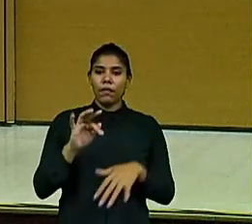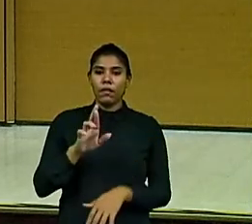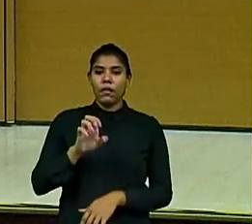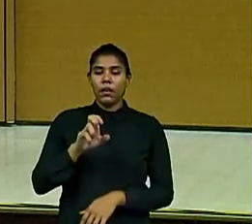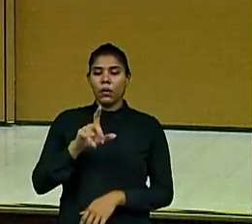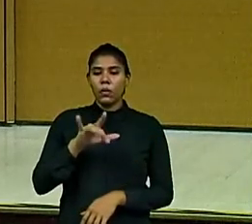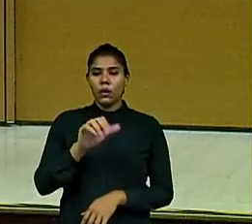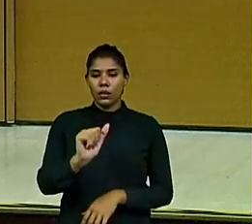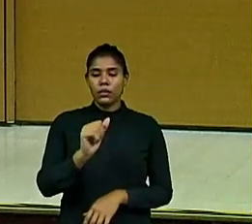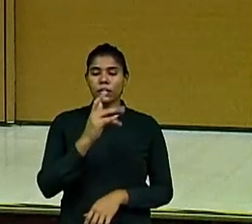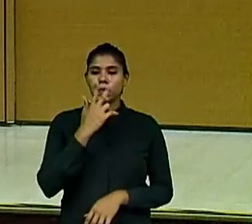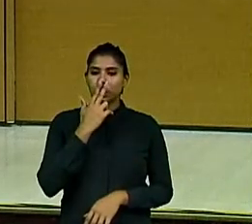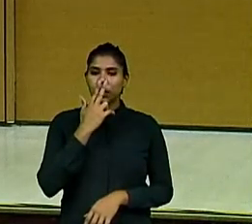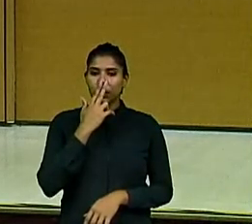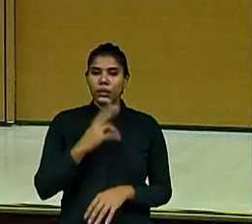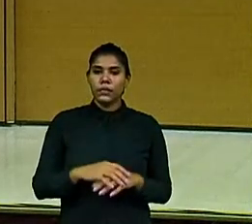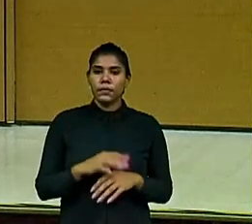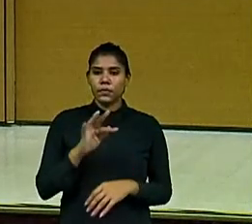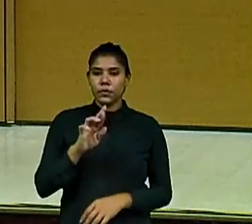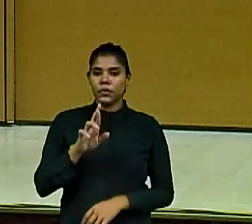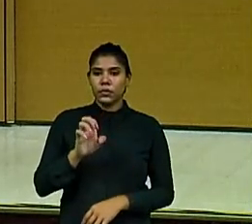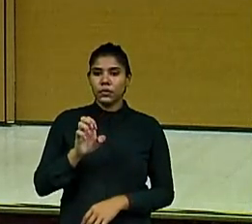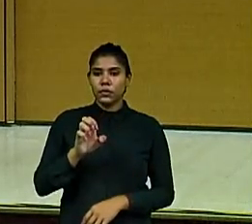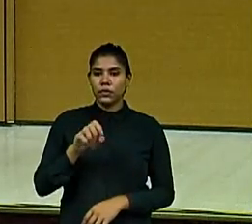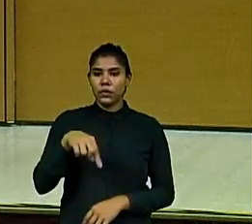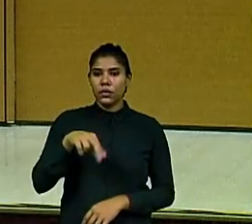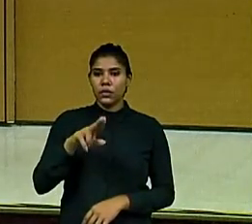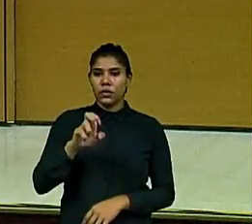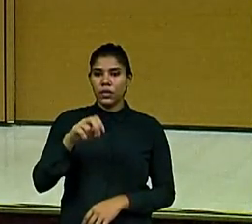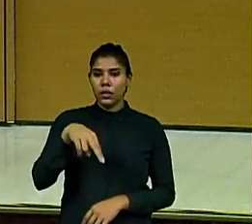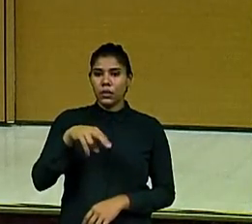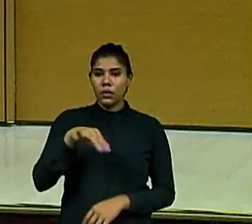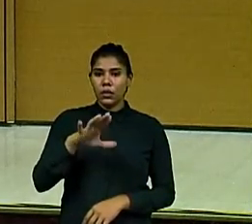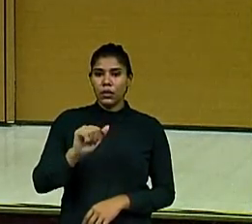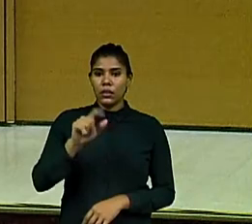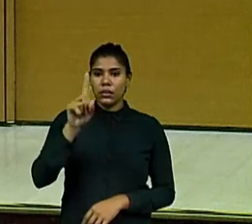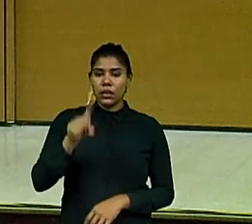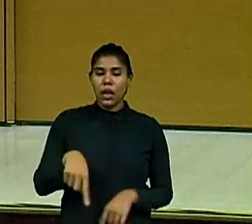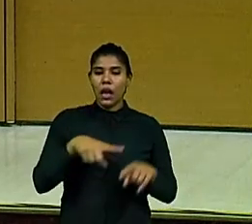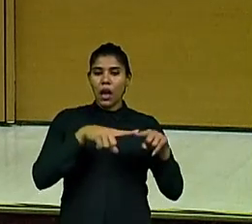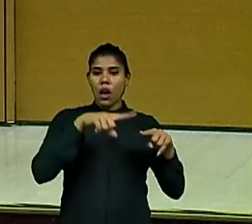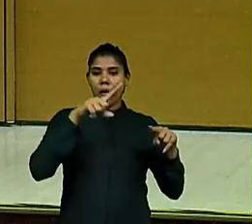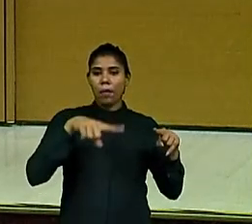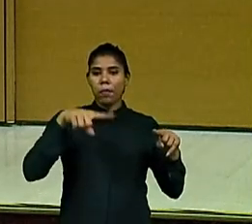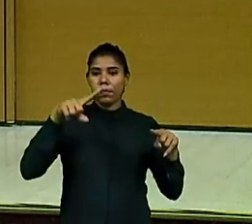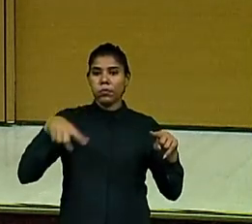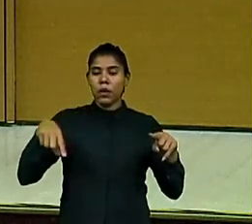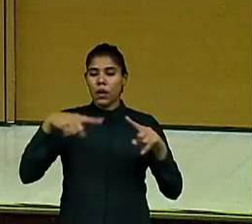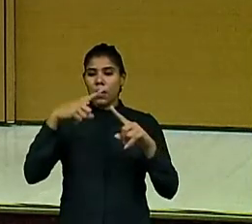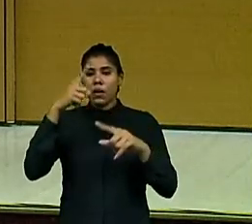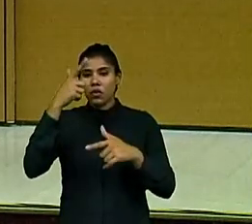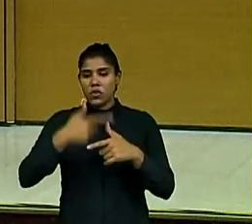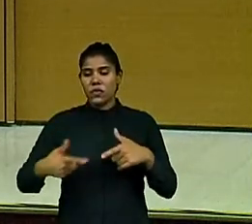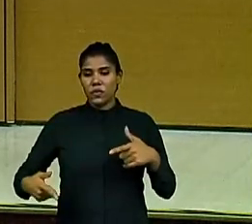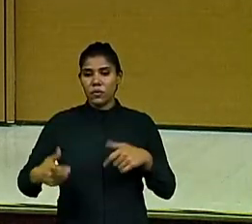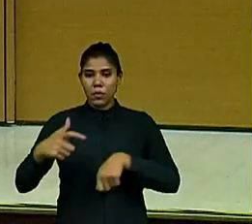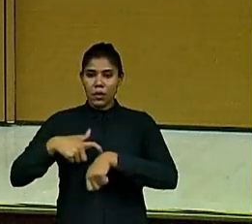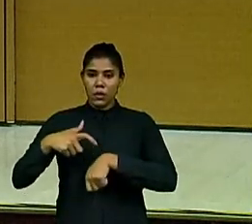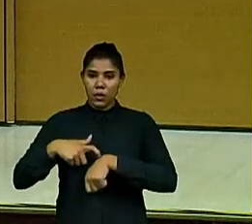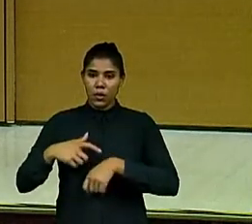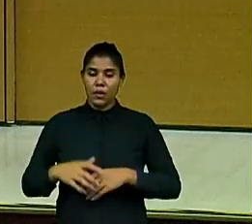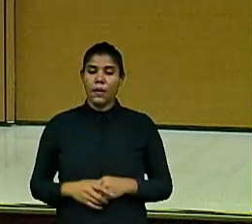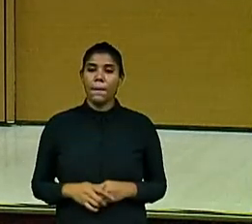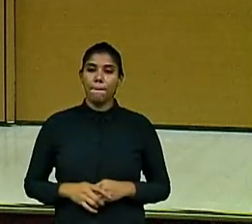vamos dizer porque frequência na realidade é o número de oscilações pelo tempo então quanto mais oscilações